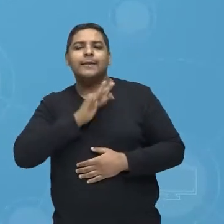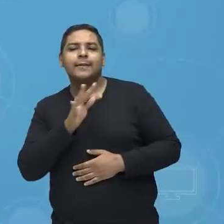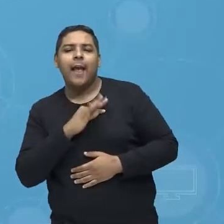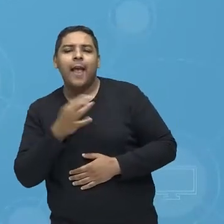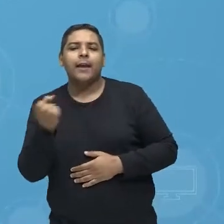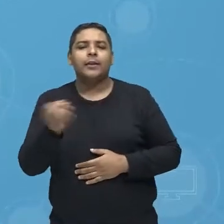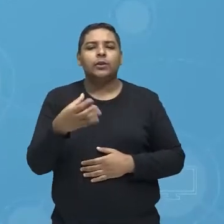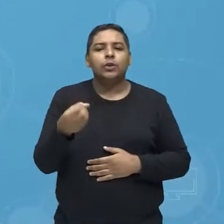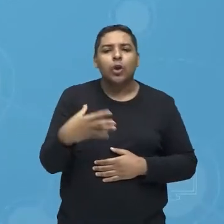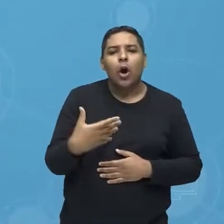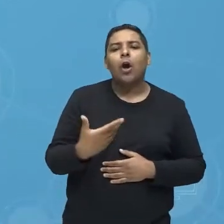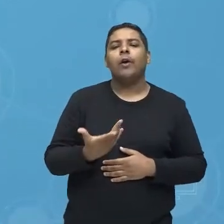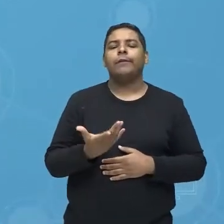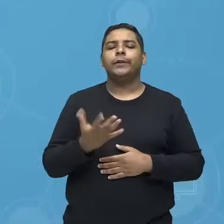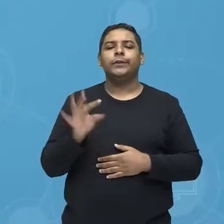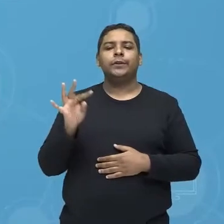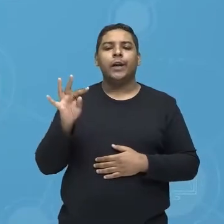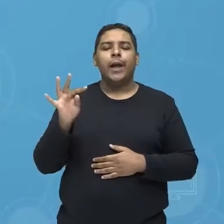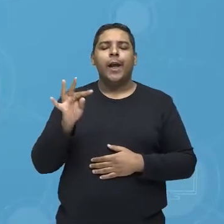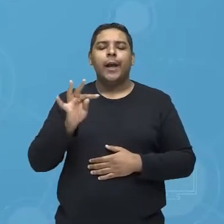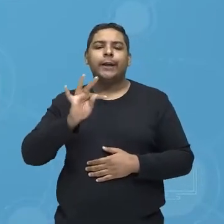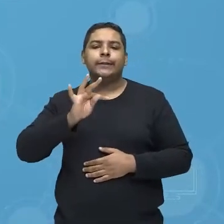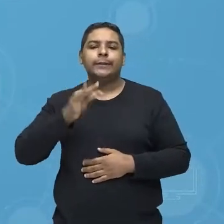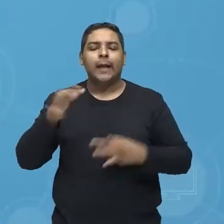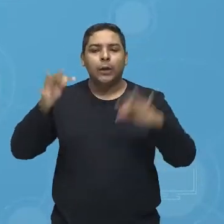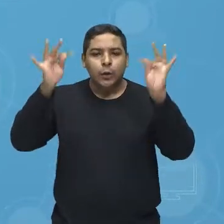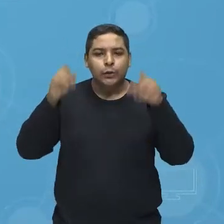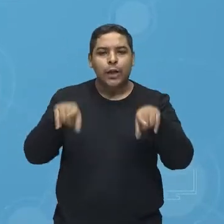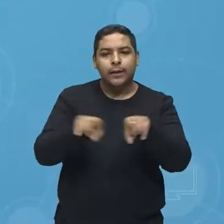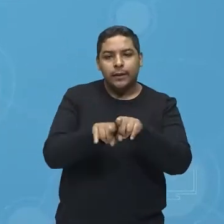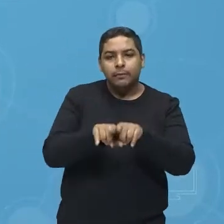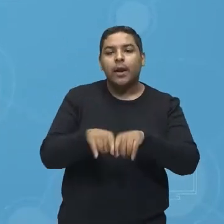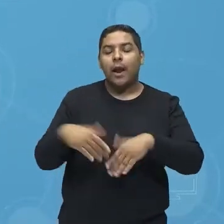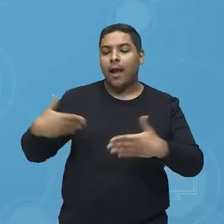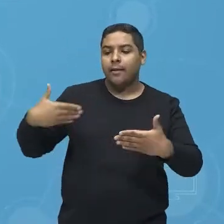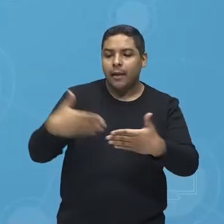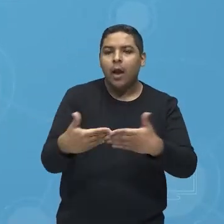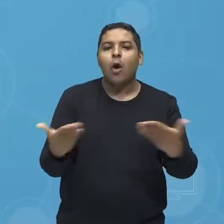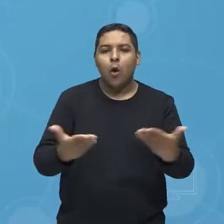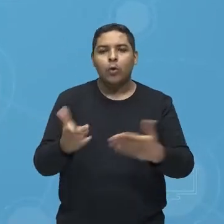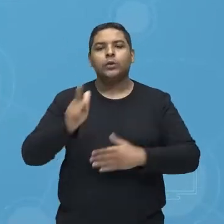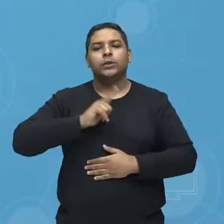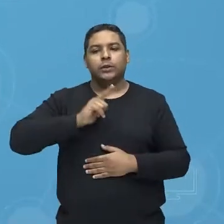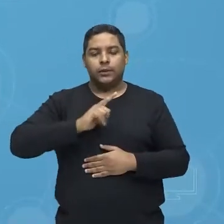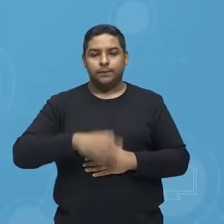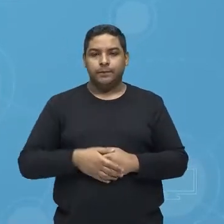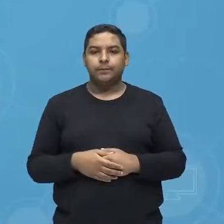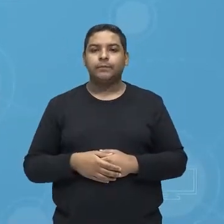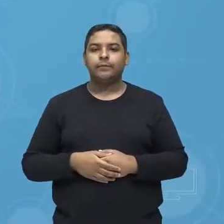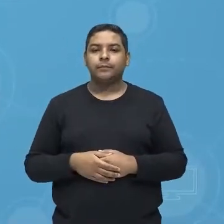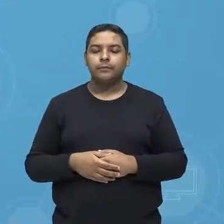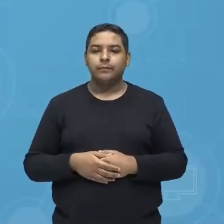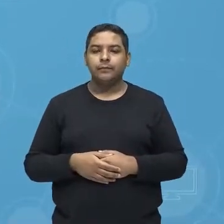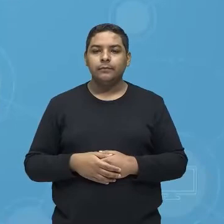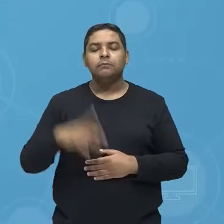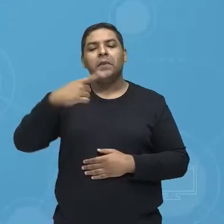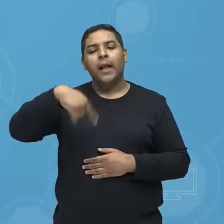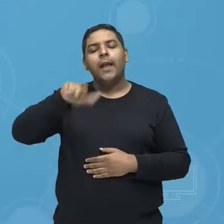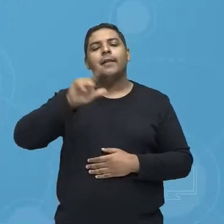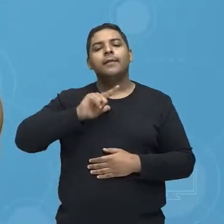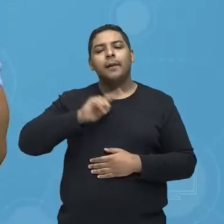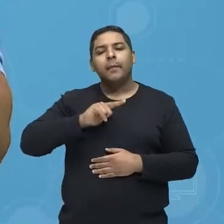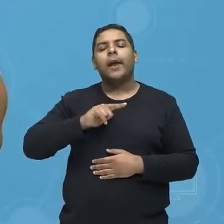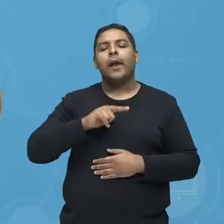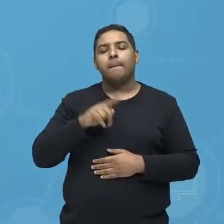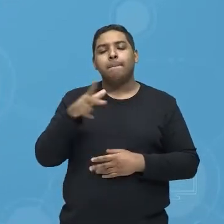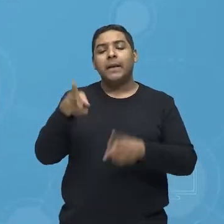novas tecnologias que foram surgindo e até hoje isso acontece bastante, tá? A gente também vai